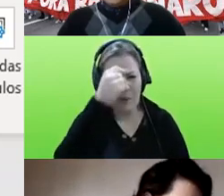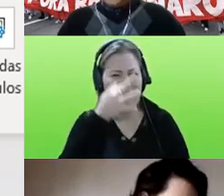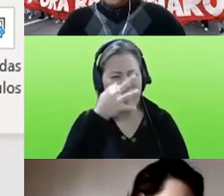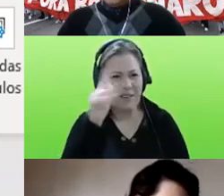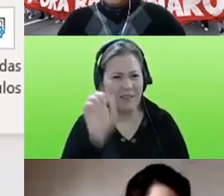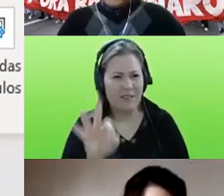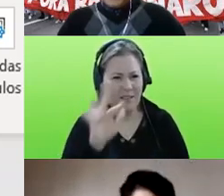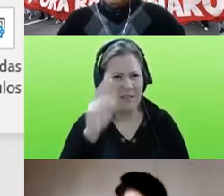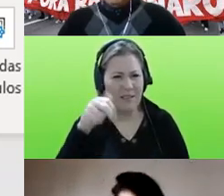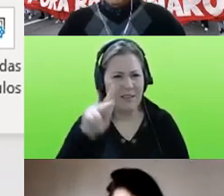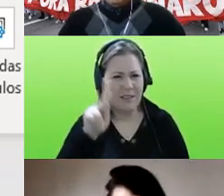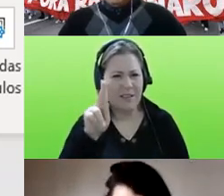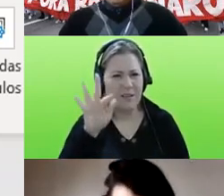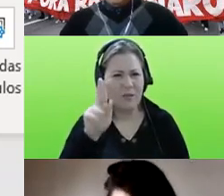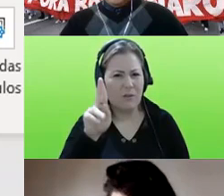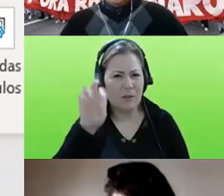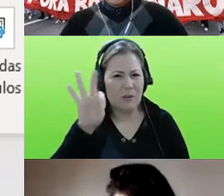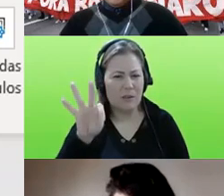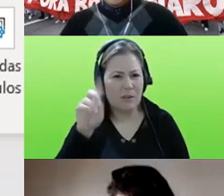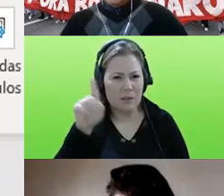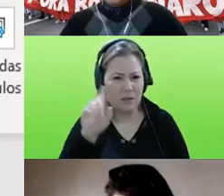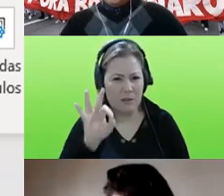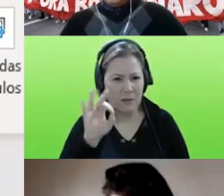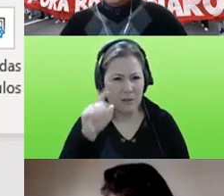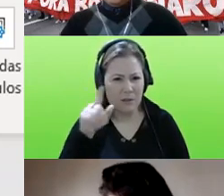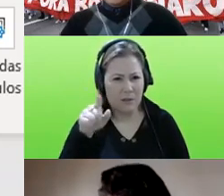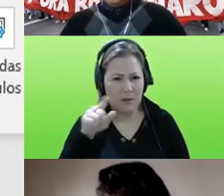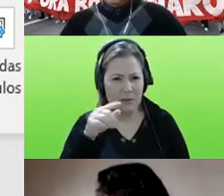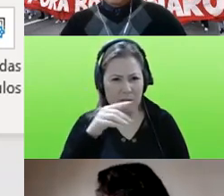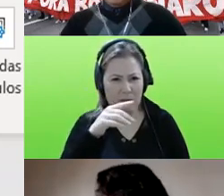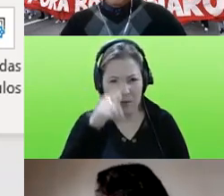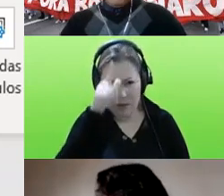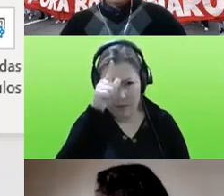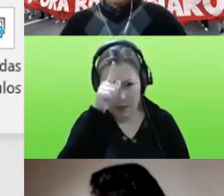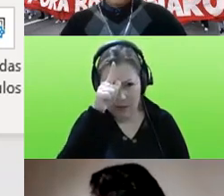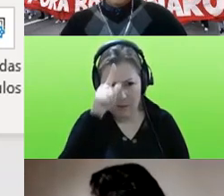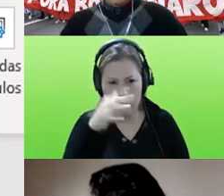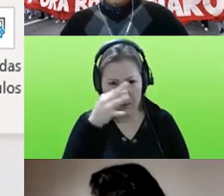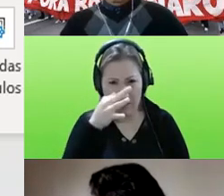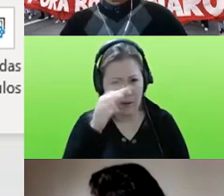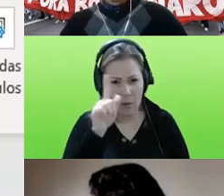em Adorno, Horkheimer, né? Autores desse primeiro momento.